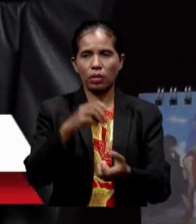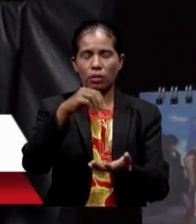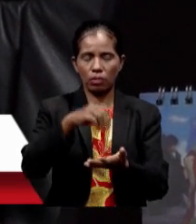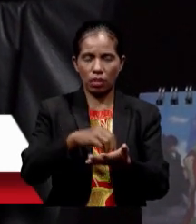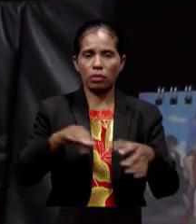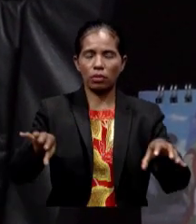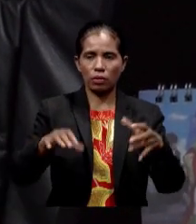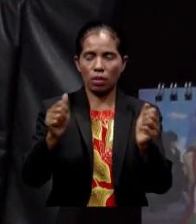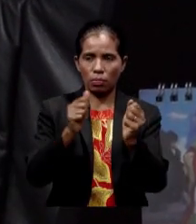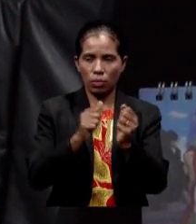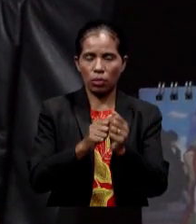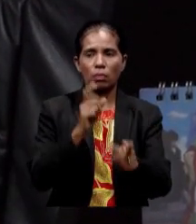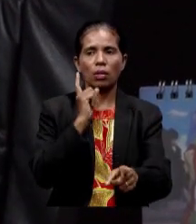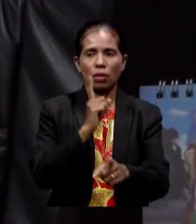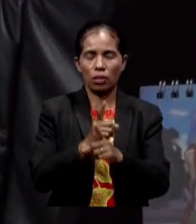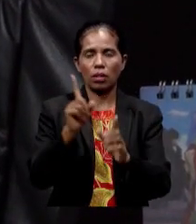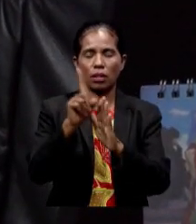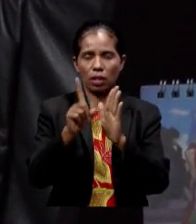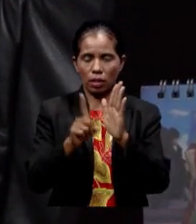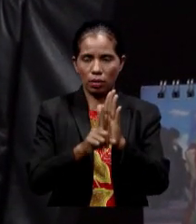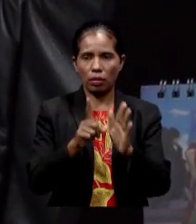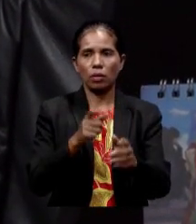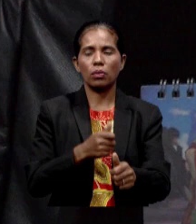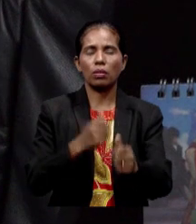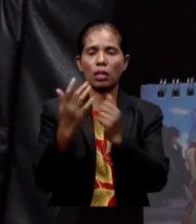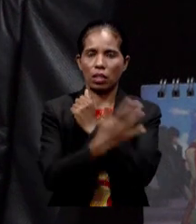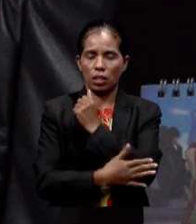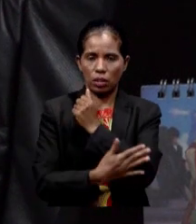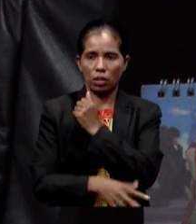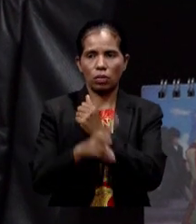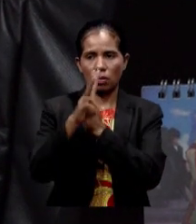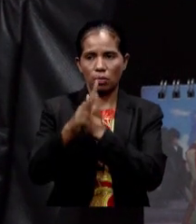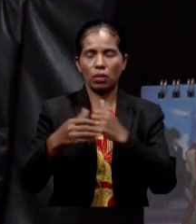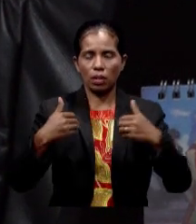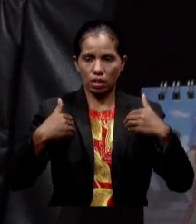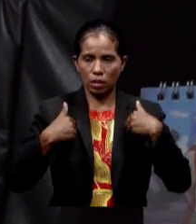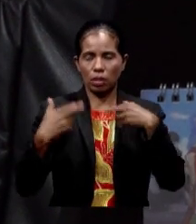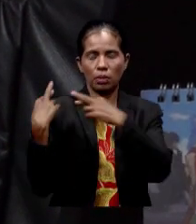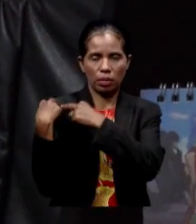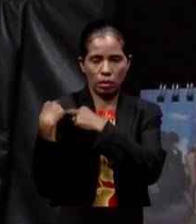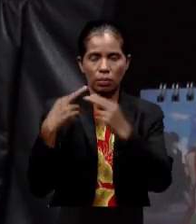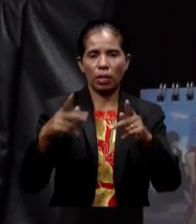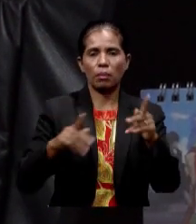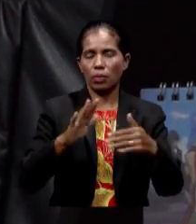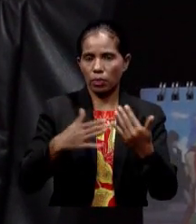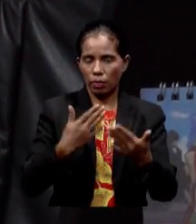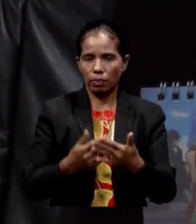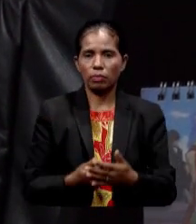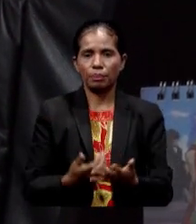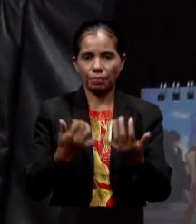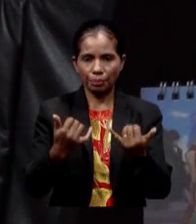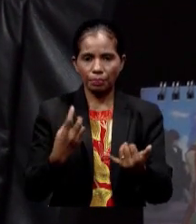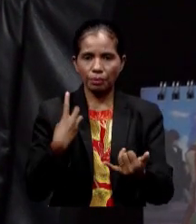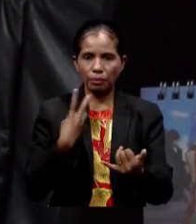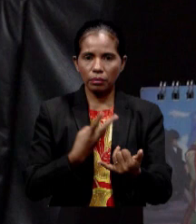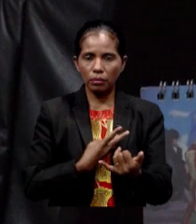rebe mak legal para tu ne ta bele a internação ruane bele a responsabilidade ba e mane ne mak agora lo kita cara